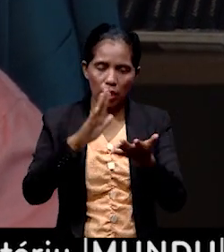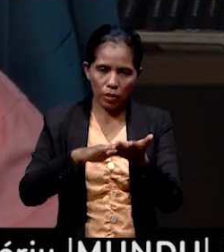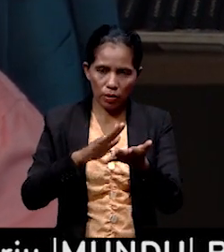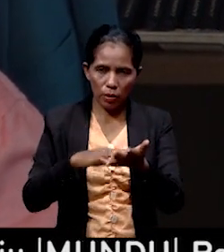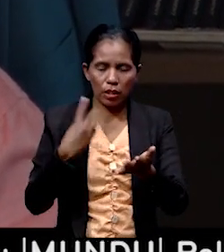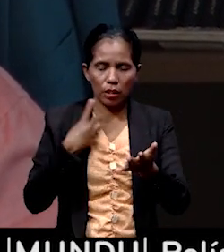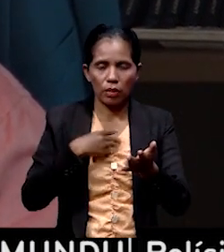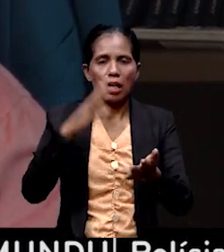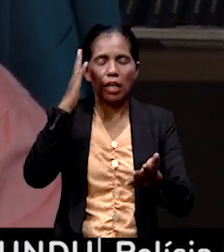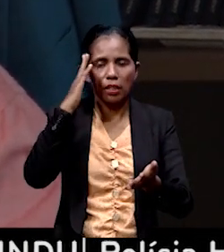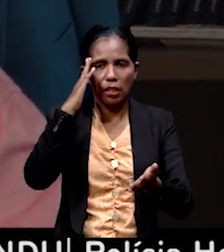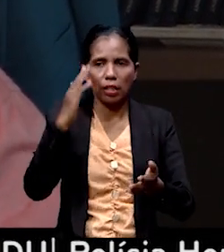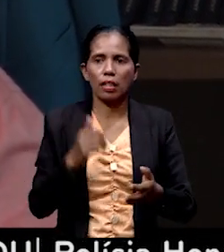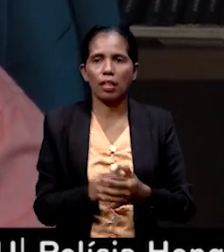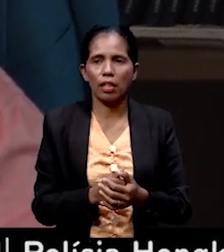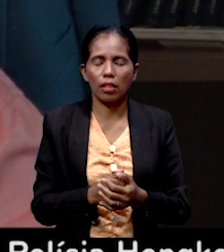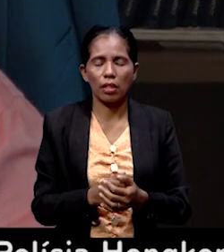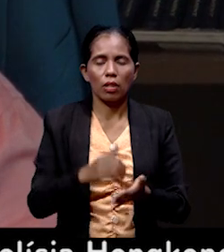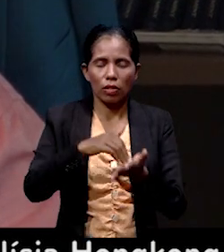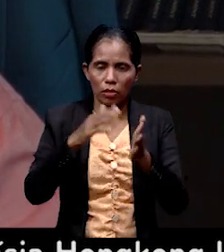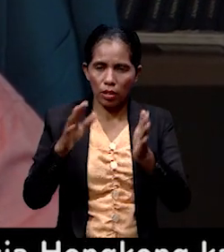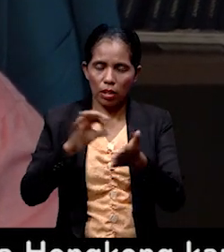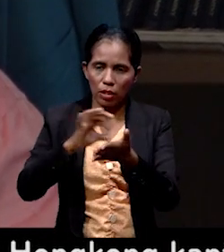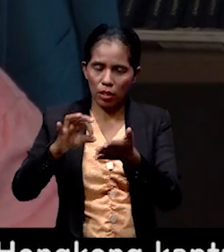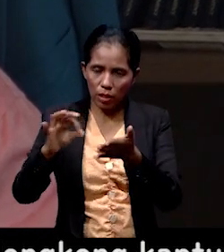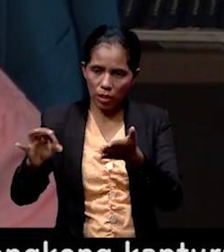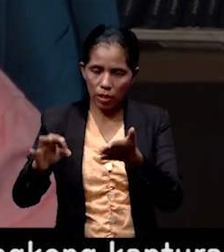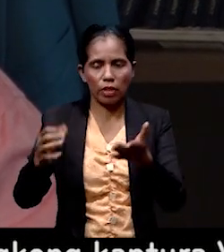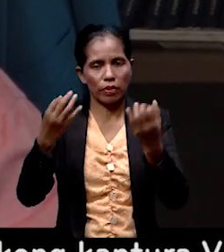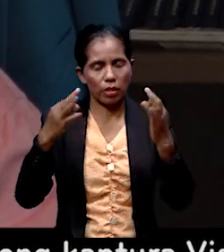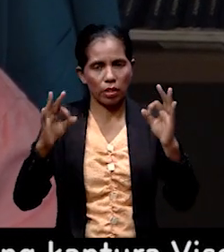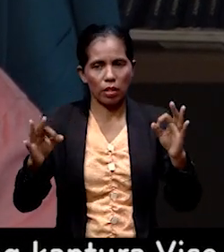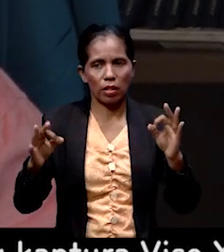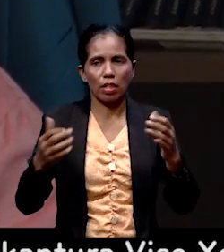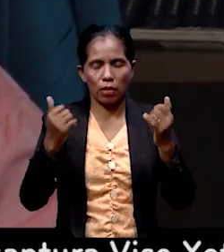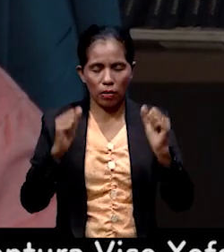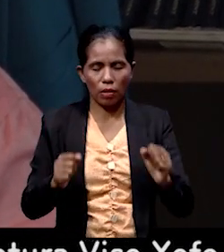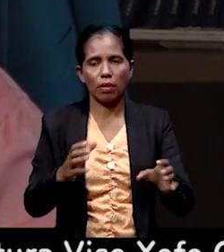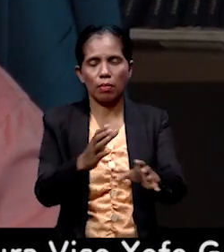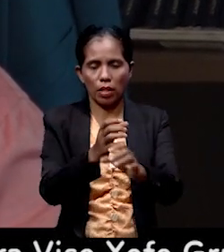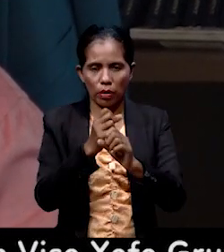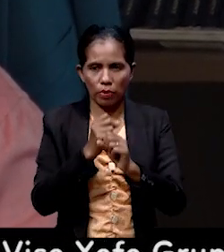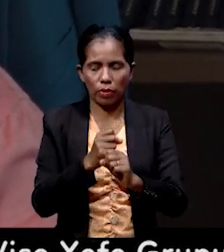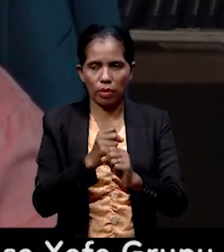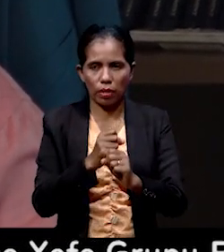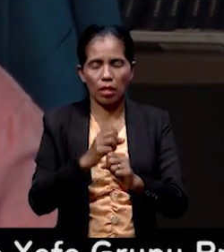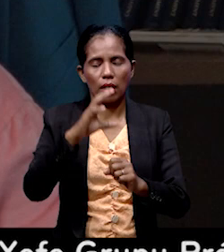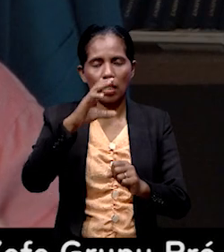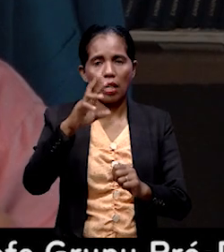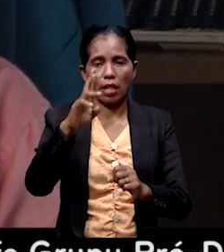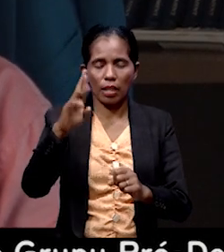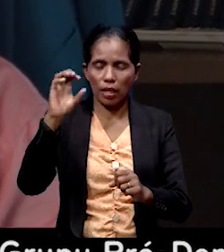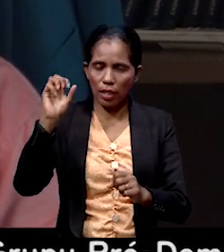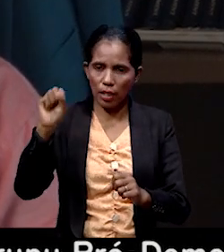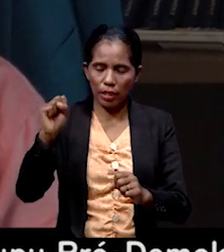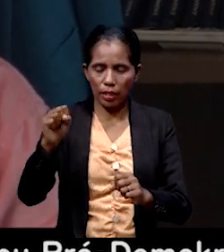mai tafoin hatene dian alunune resista distan setiana, agora bele foti ni nia KRS, au mesmo tempo ita hare